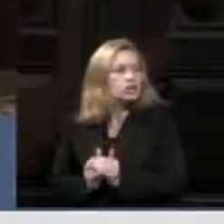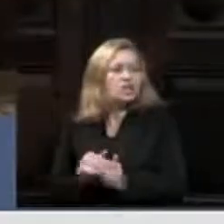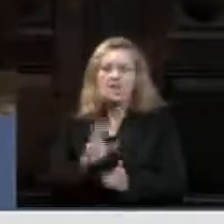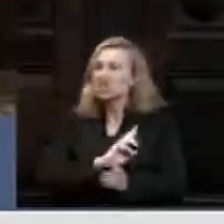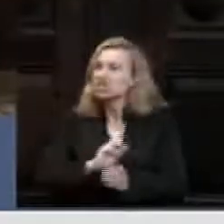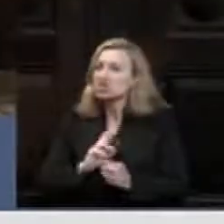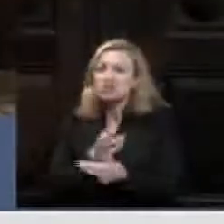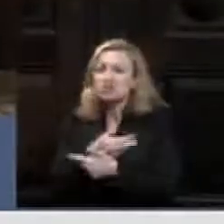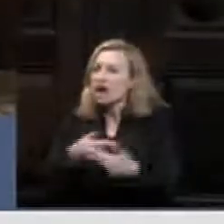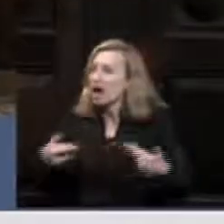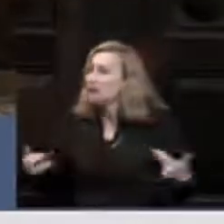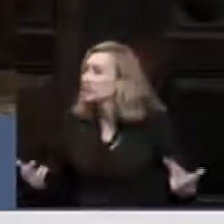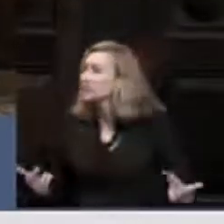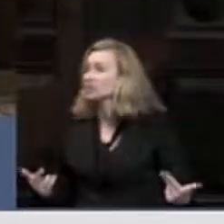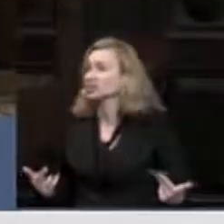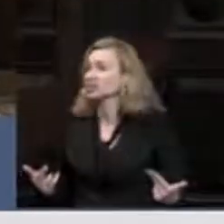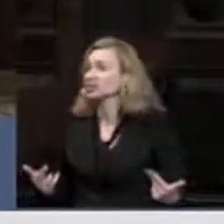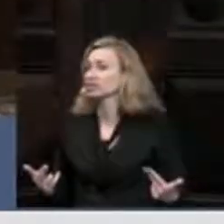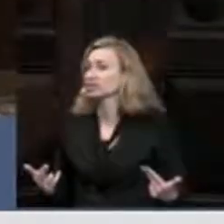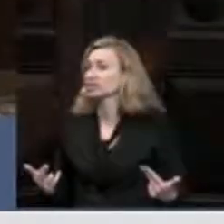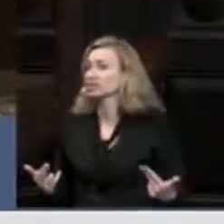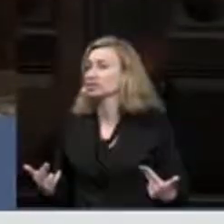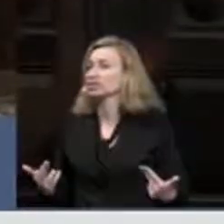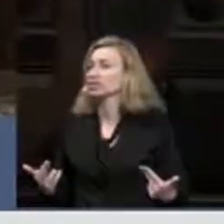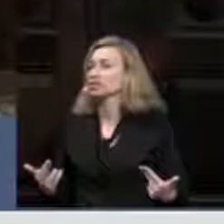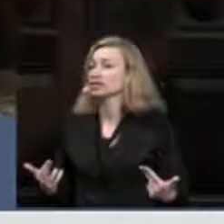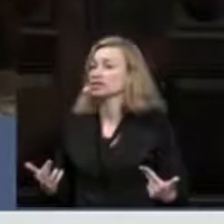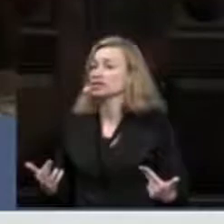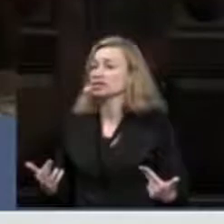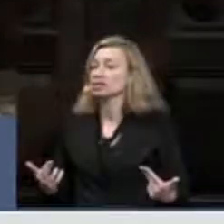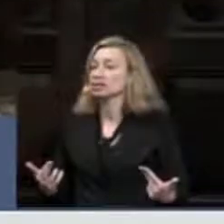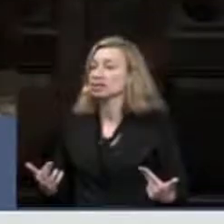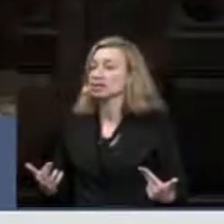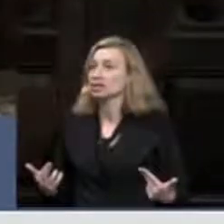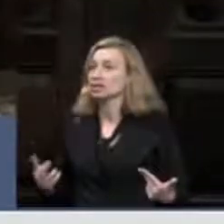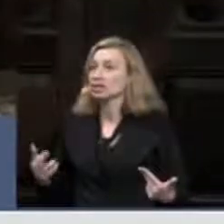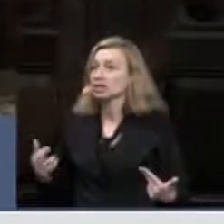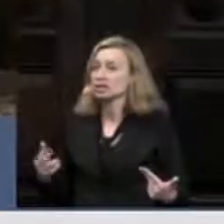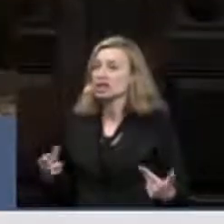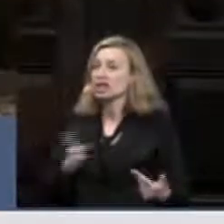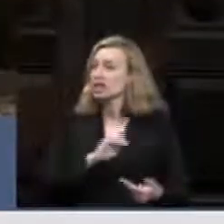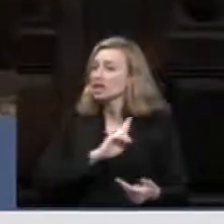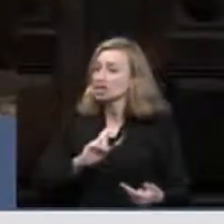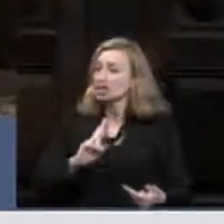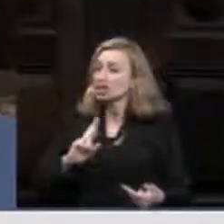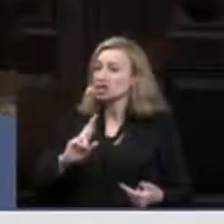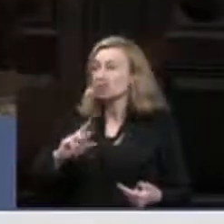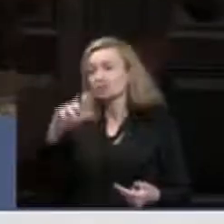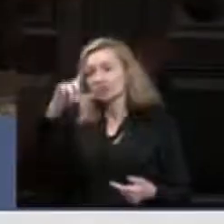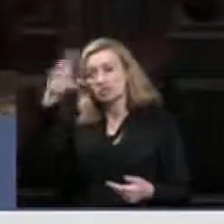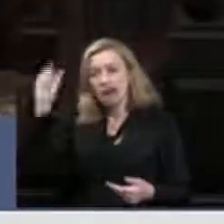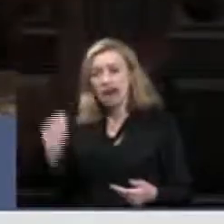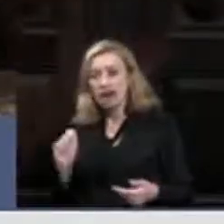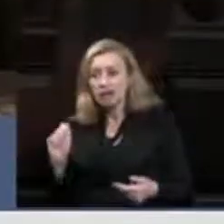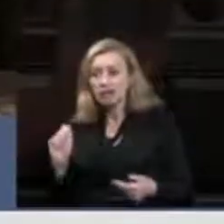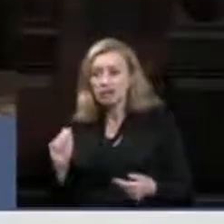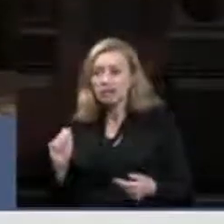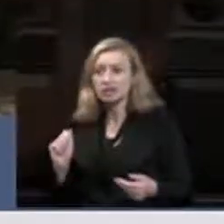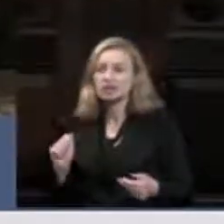distintas? E, evidentemente, onde tem candomblé, também tem umbandistas e católicos. Tudo na